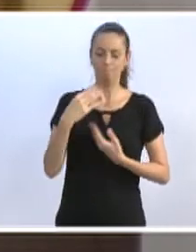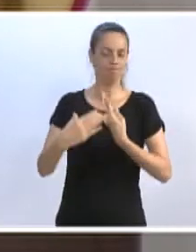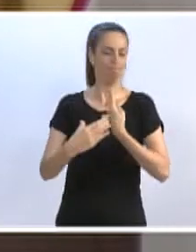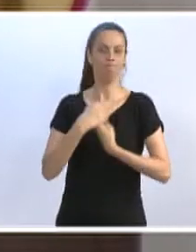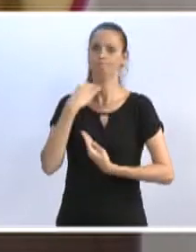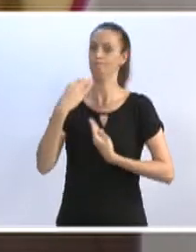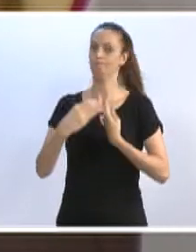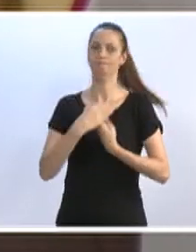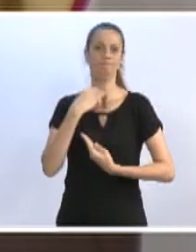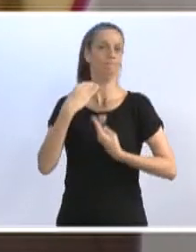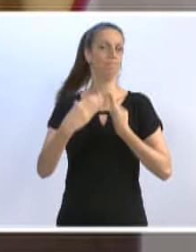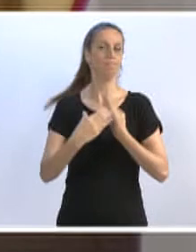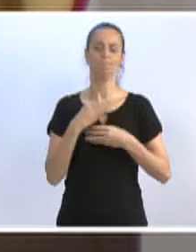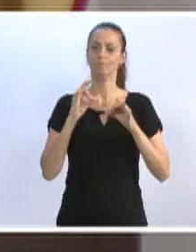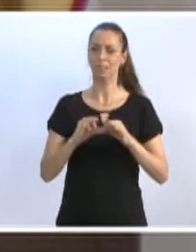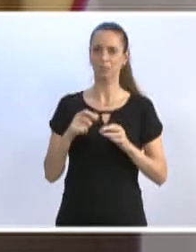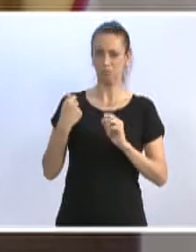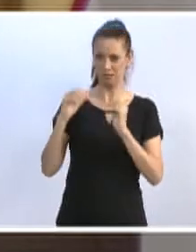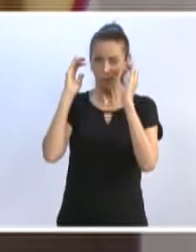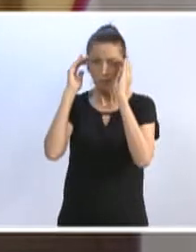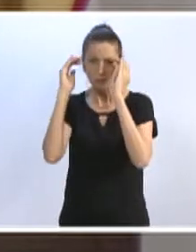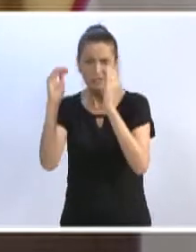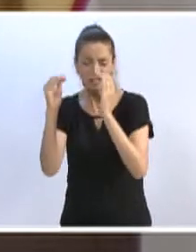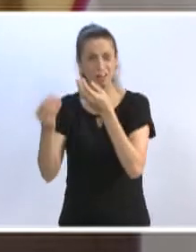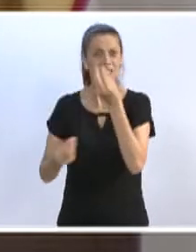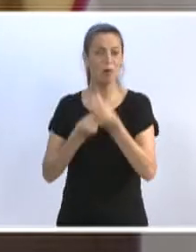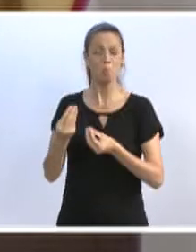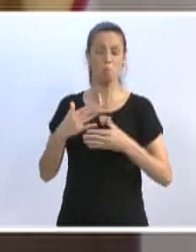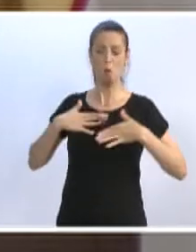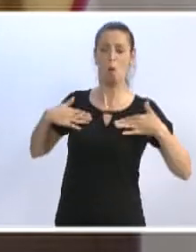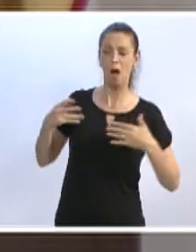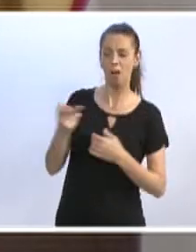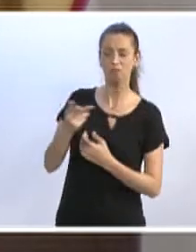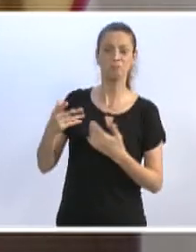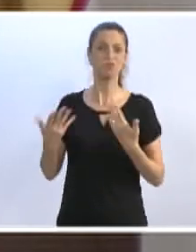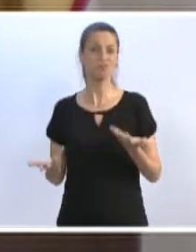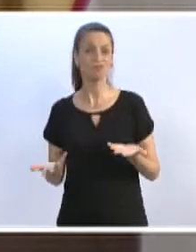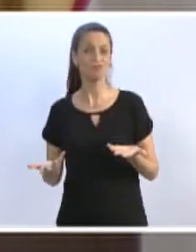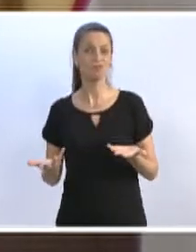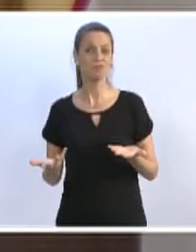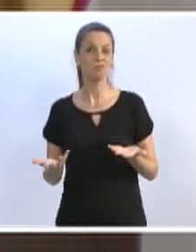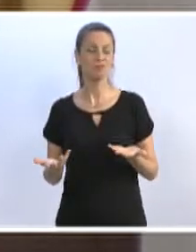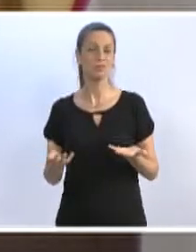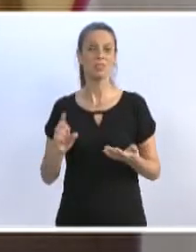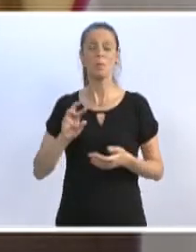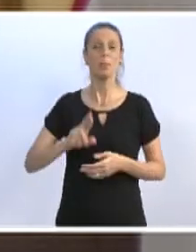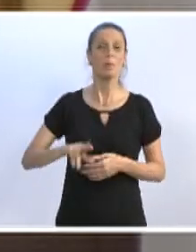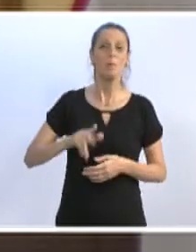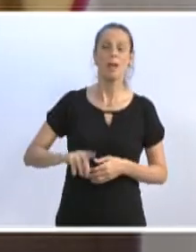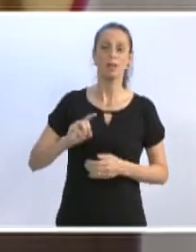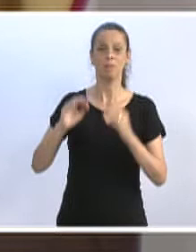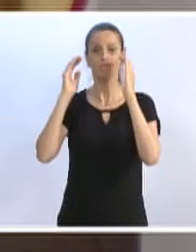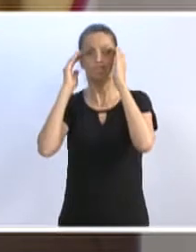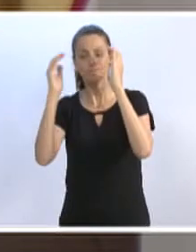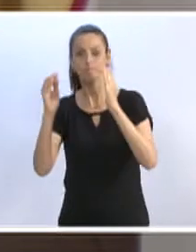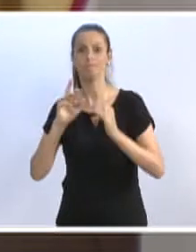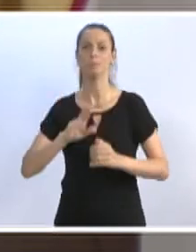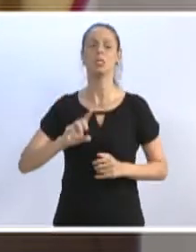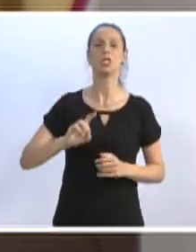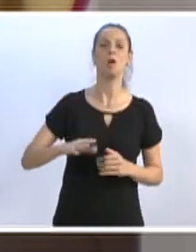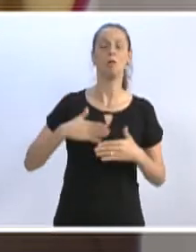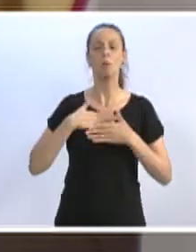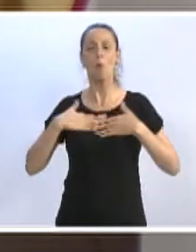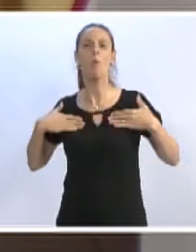correta, preciso obedecê-los, como honrá-los? Não significa obediência à honra. Significa algo mais profundo